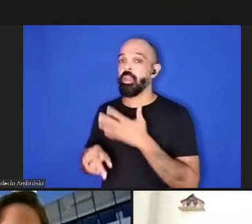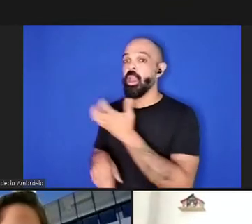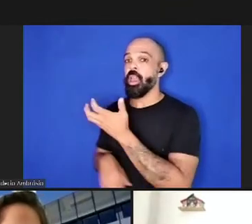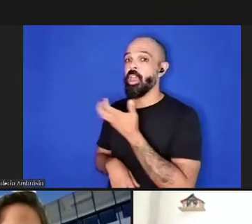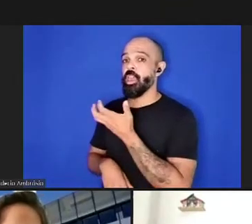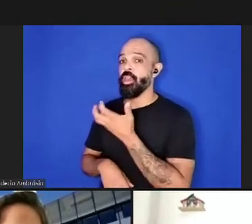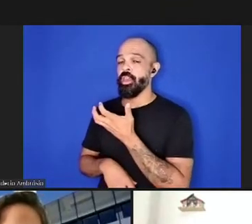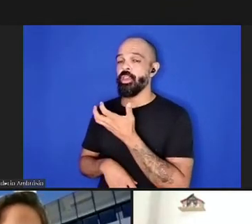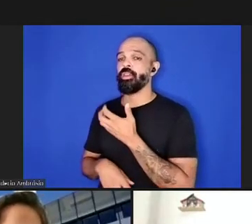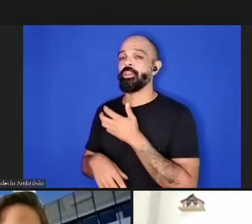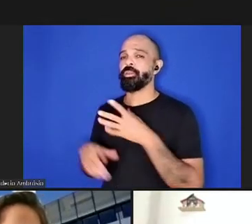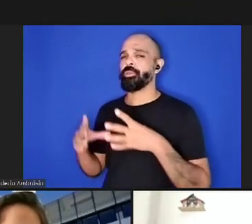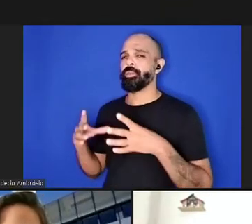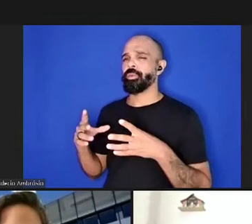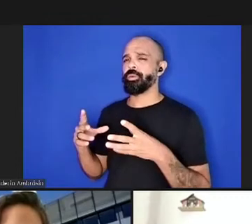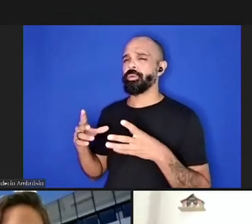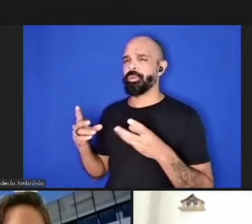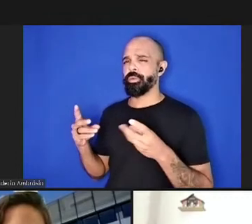um pequeno